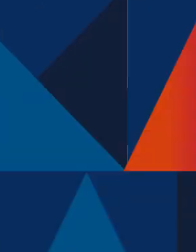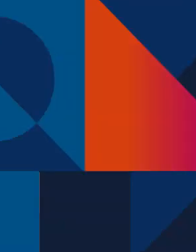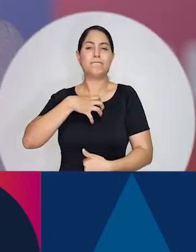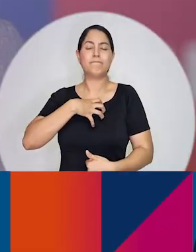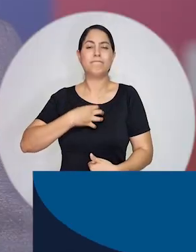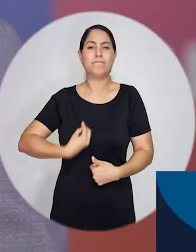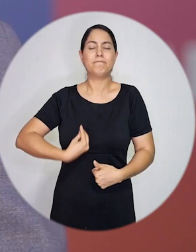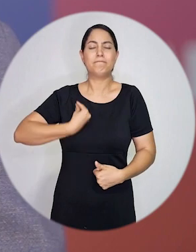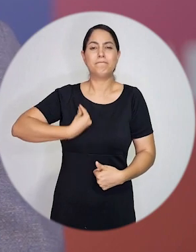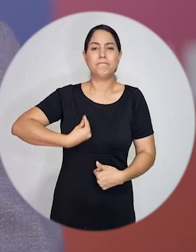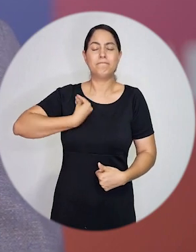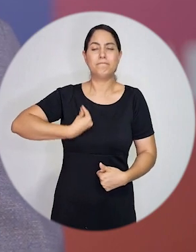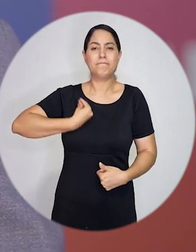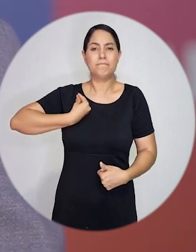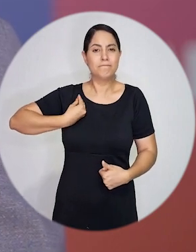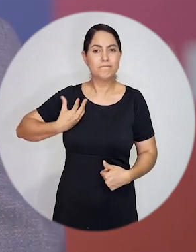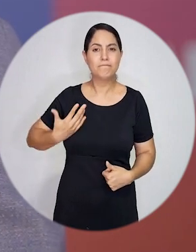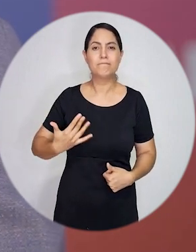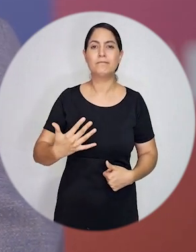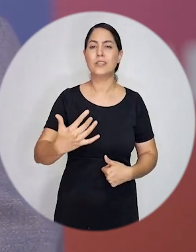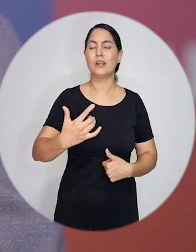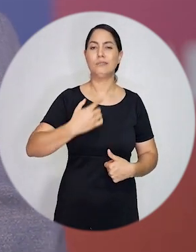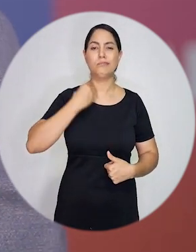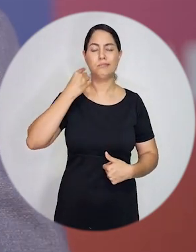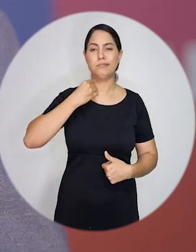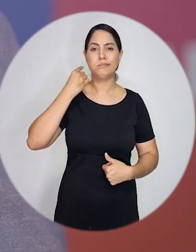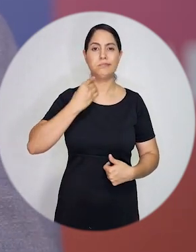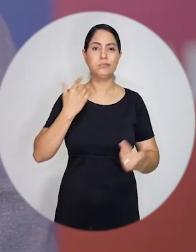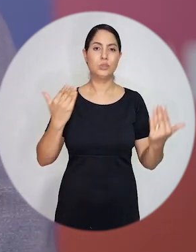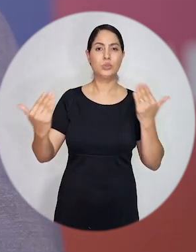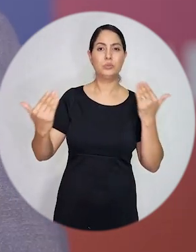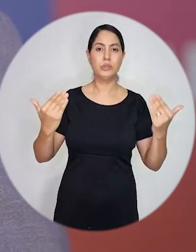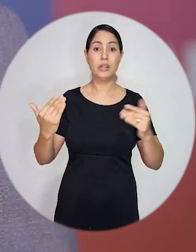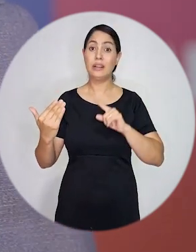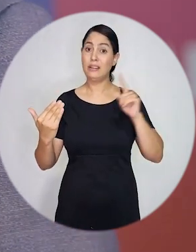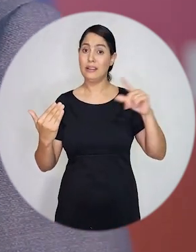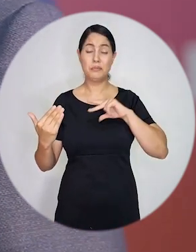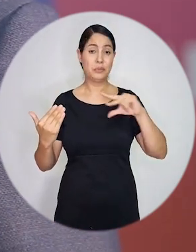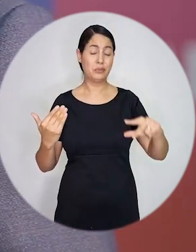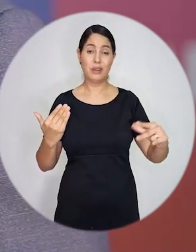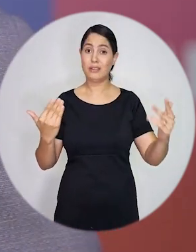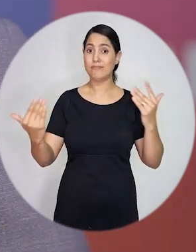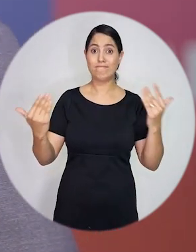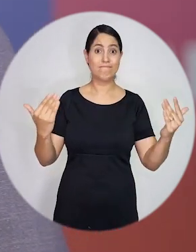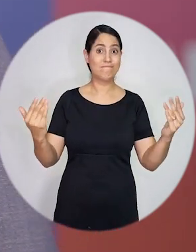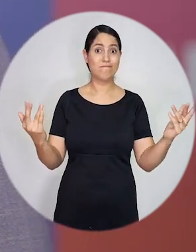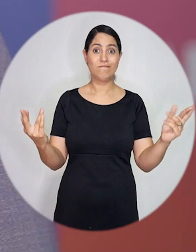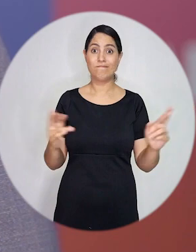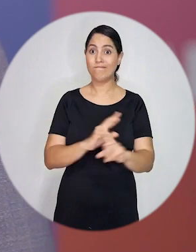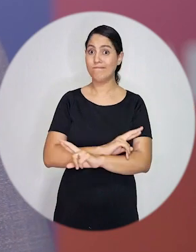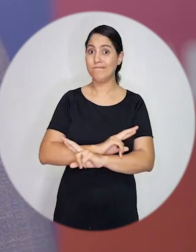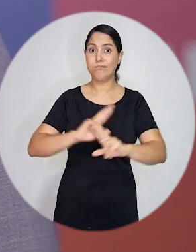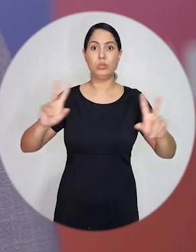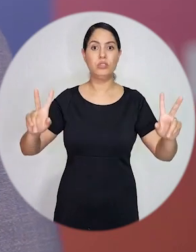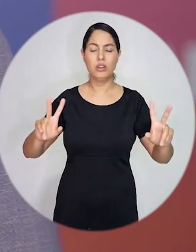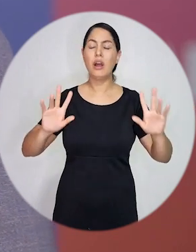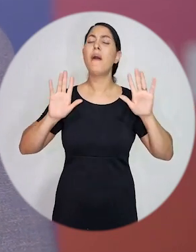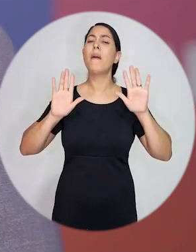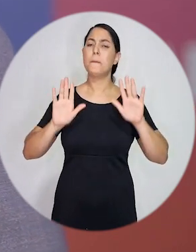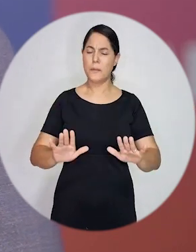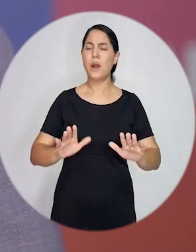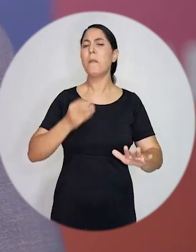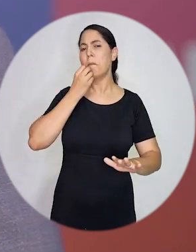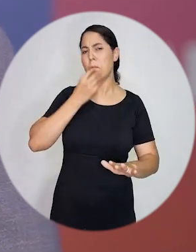grandiosidade, levo a existência de muitos advogados, que comparado com Portugal não tem nada a ver, é uma